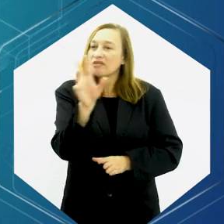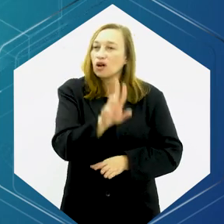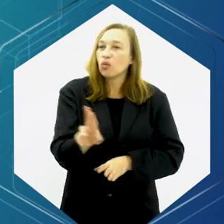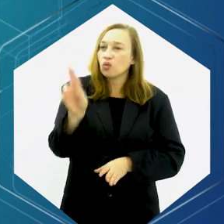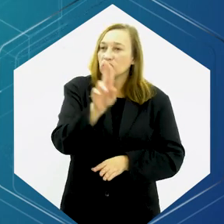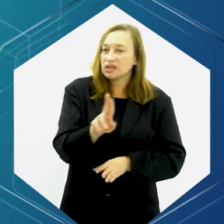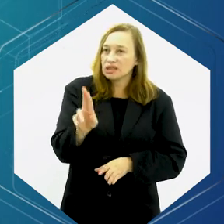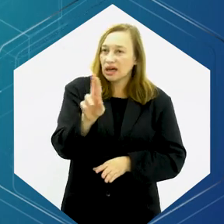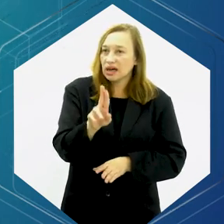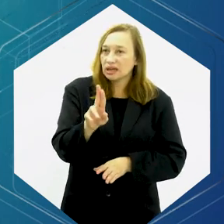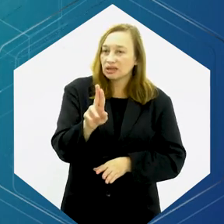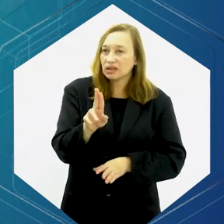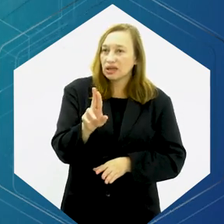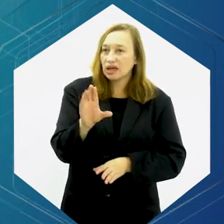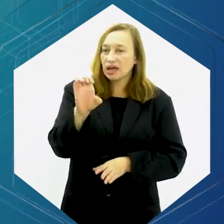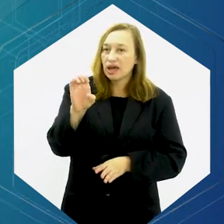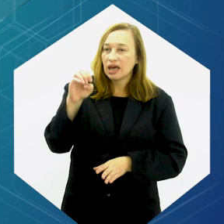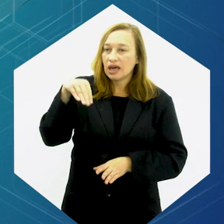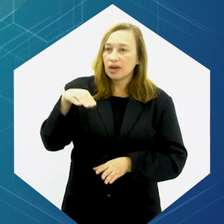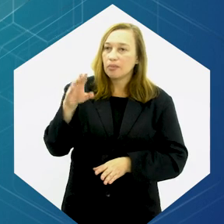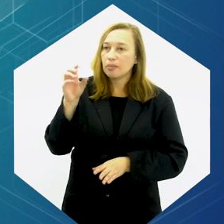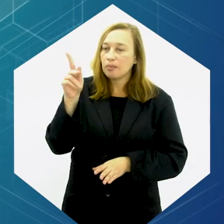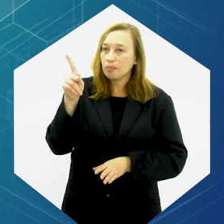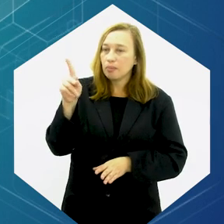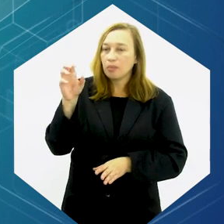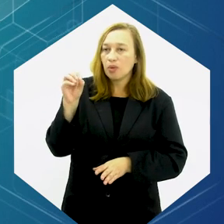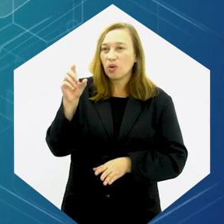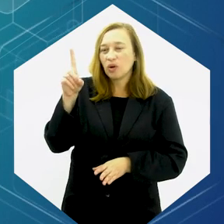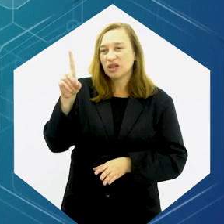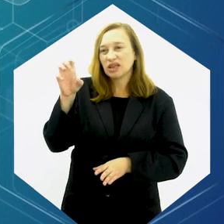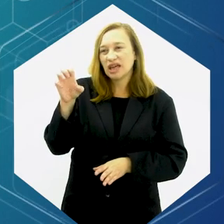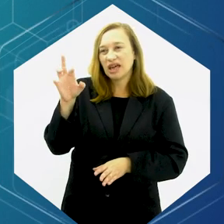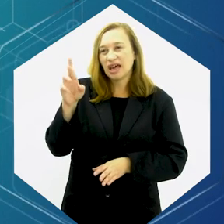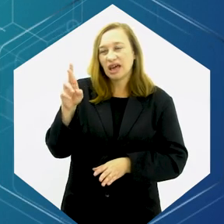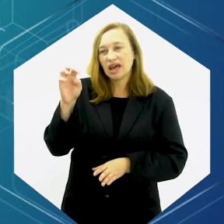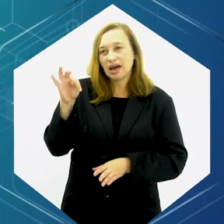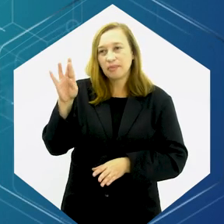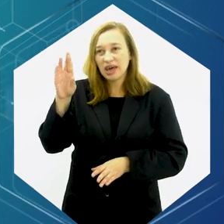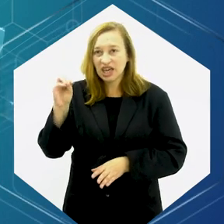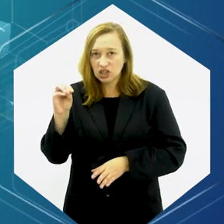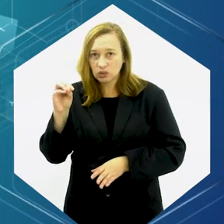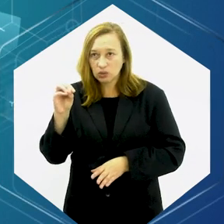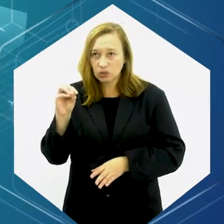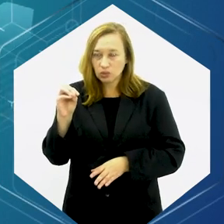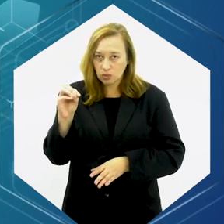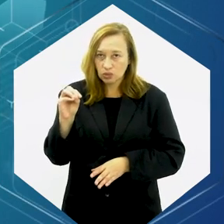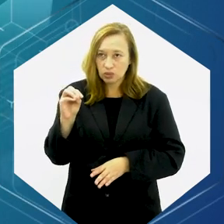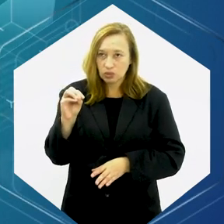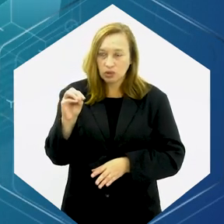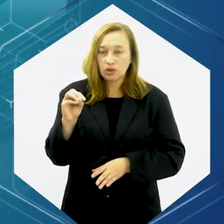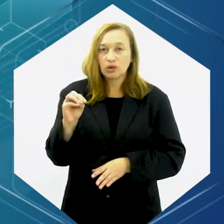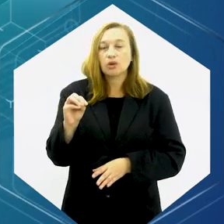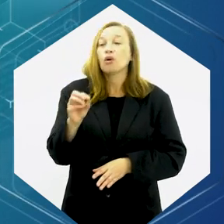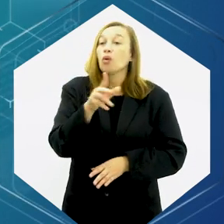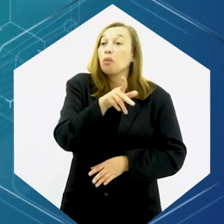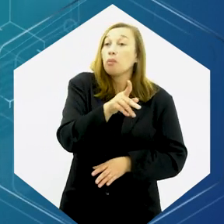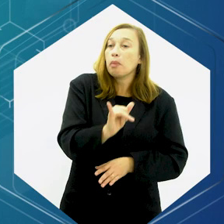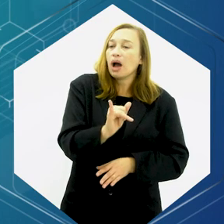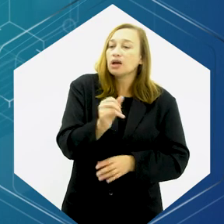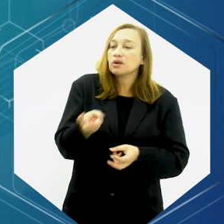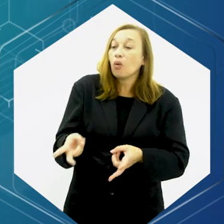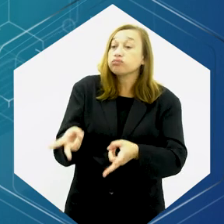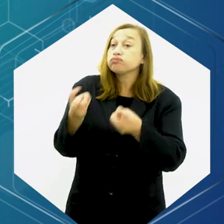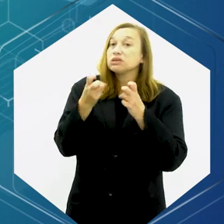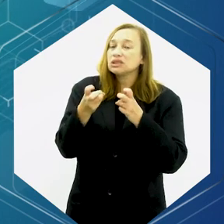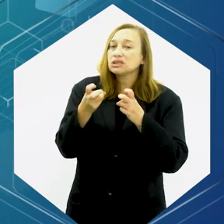uma palavra muito usada que se denomina empoderamento né Eh empoderar as mães aos